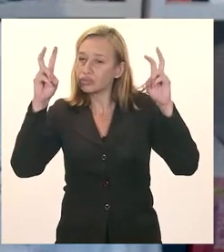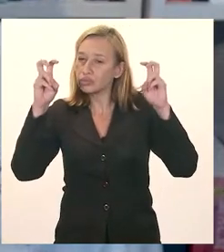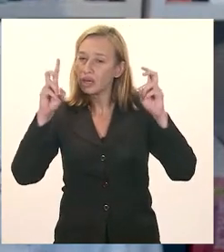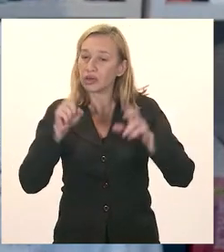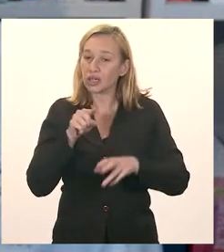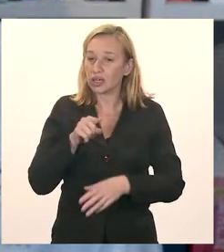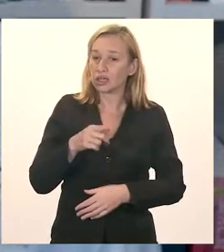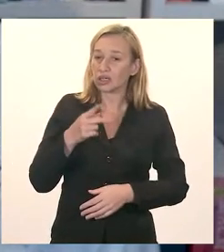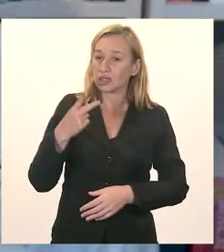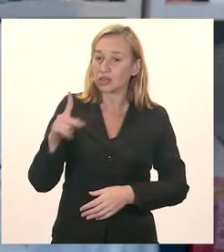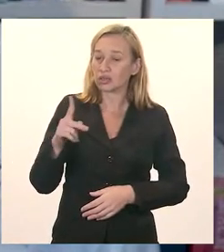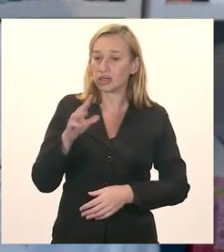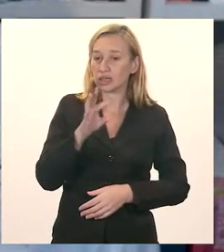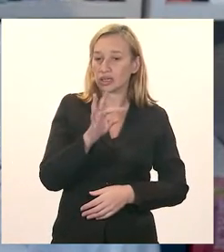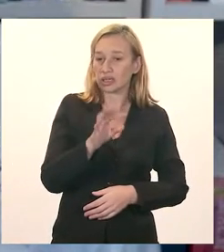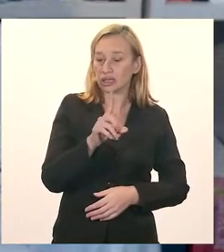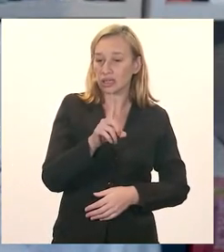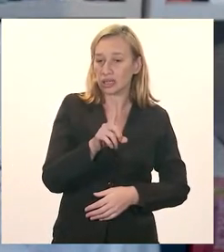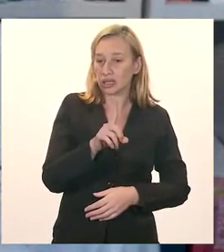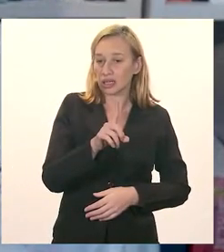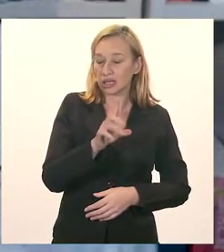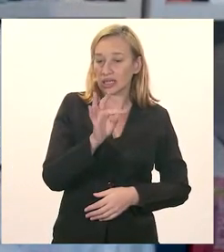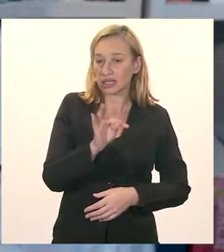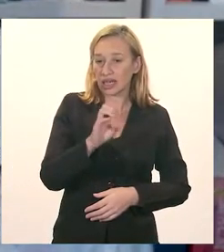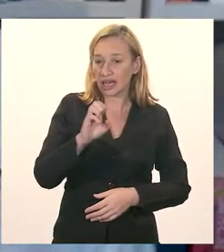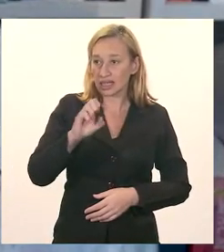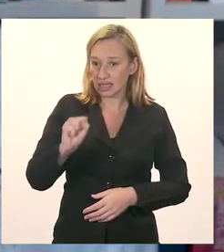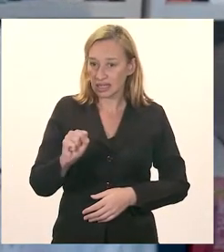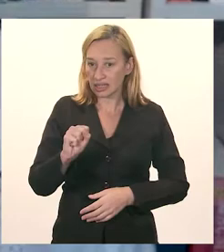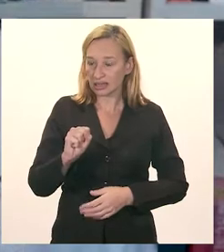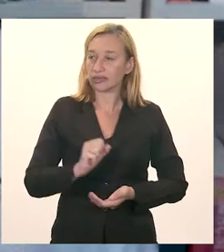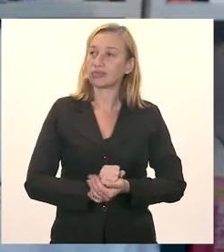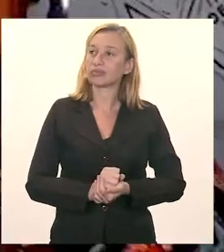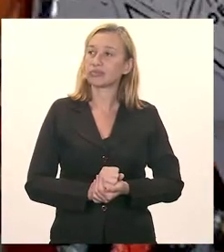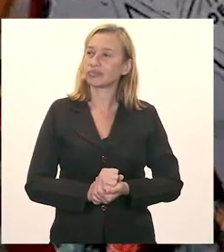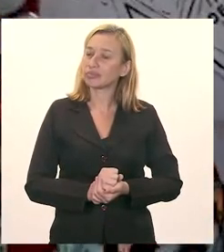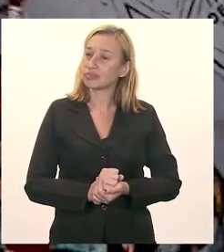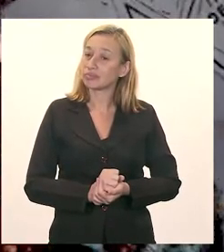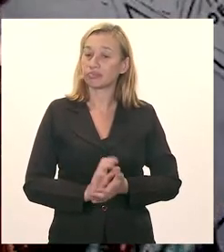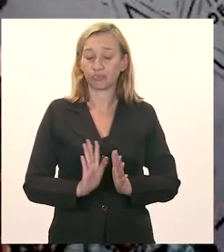temas da sua dissertação de mestrado e da sua tese de doutorado?